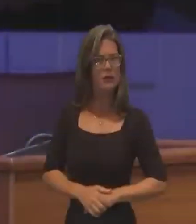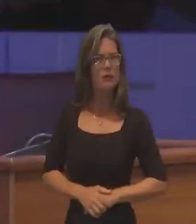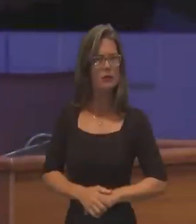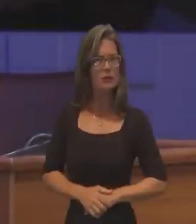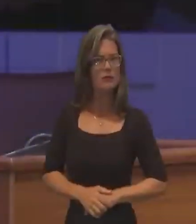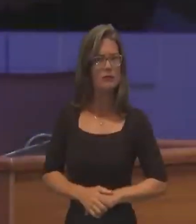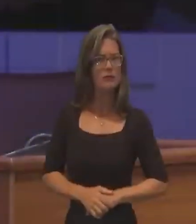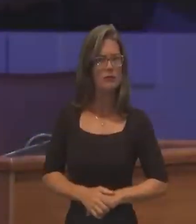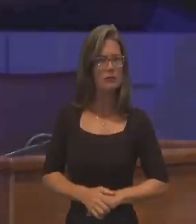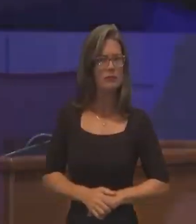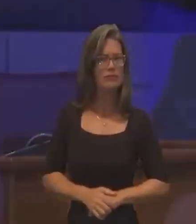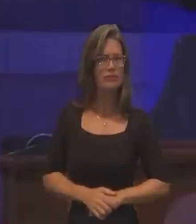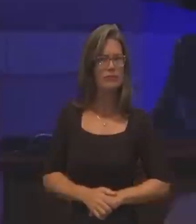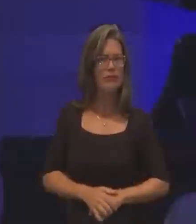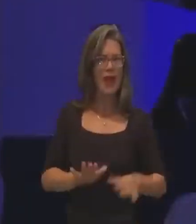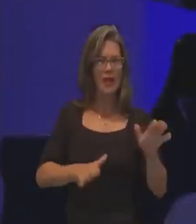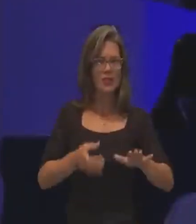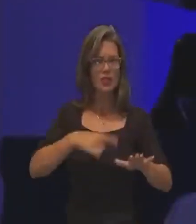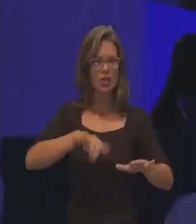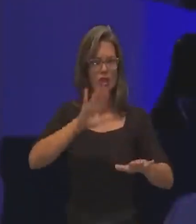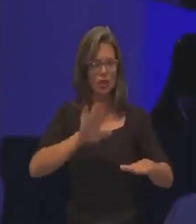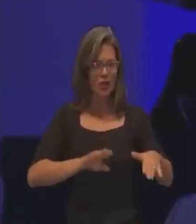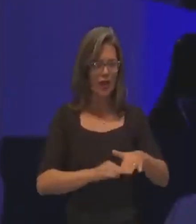nós estamos vivendo.